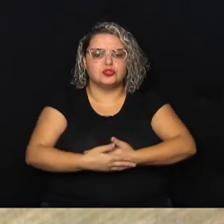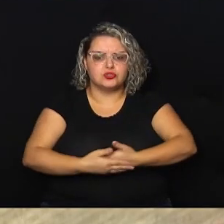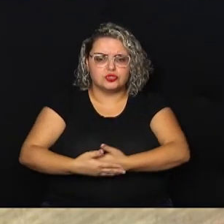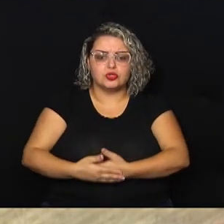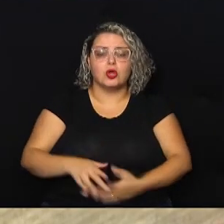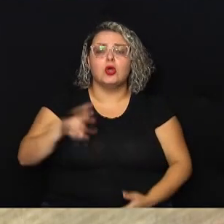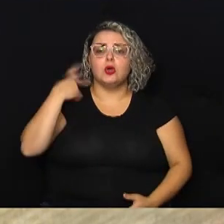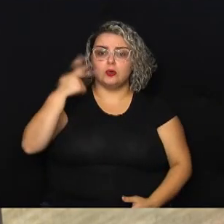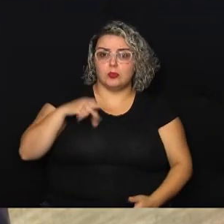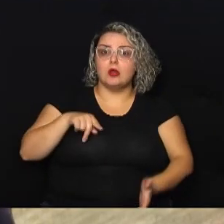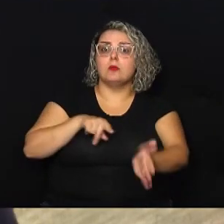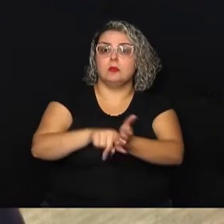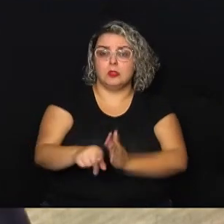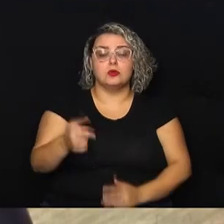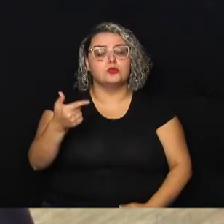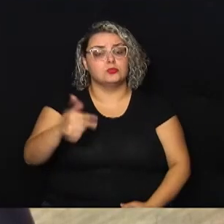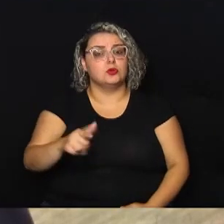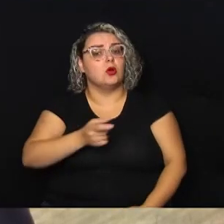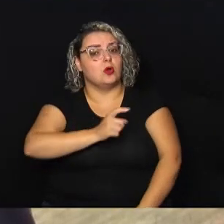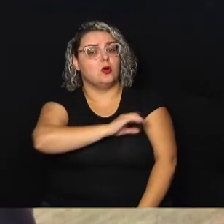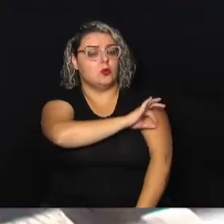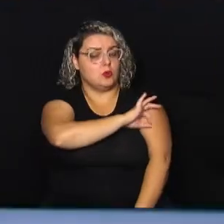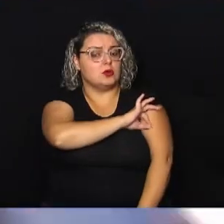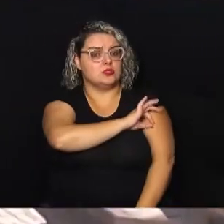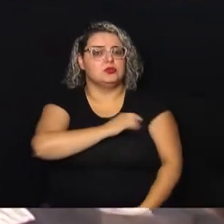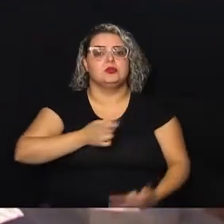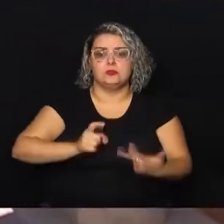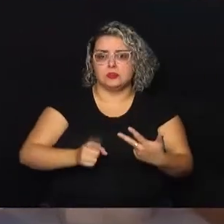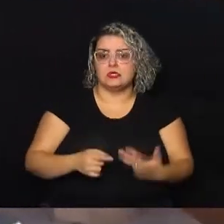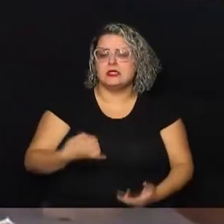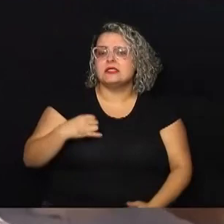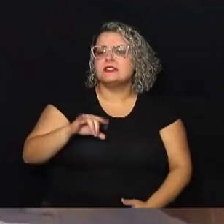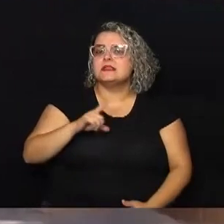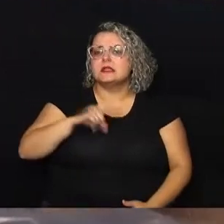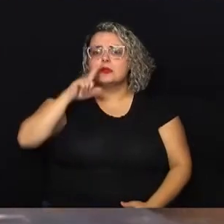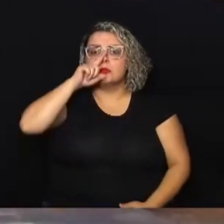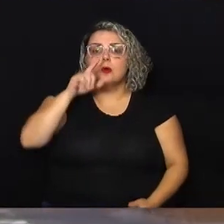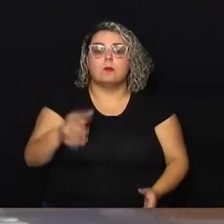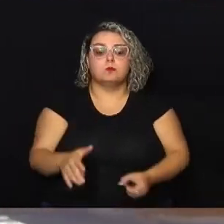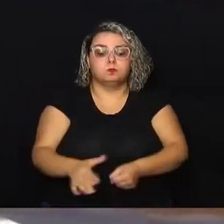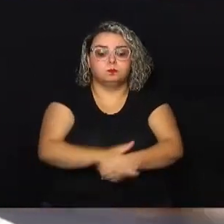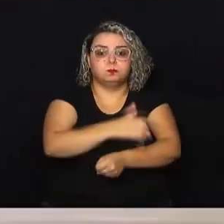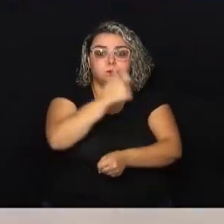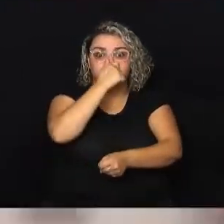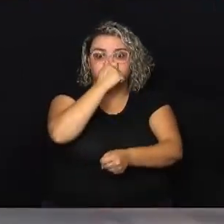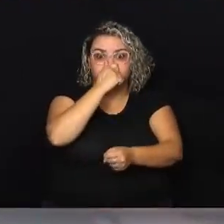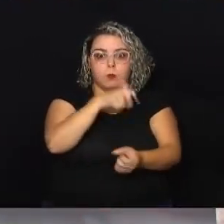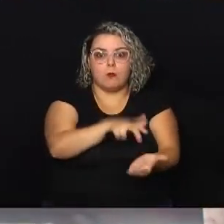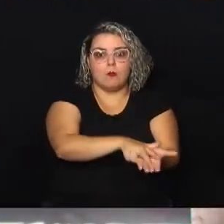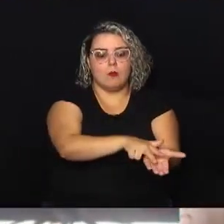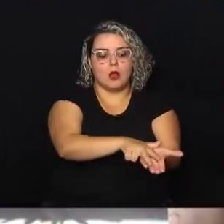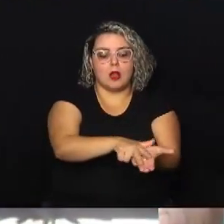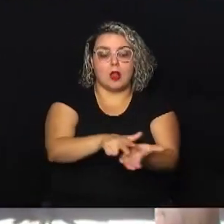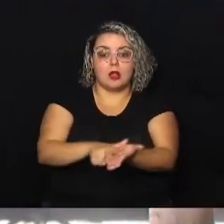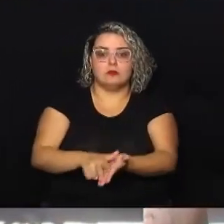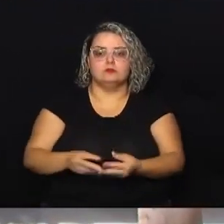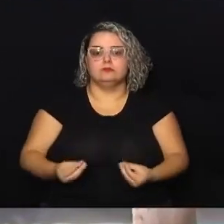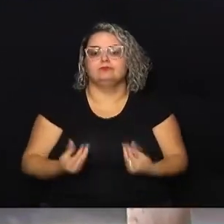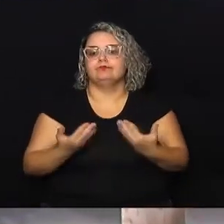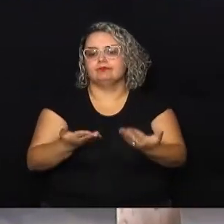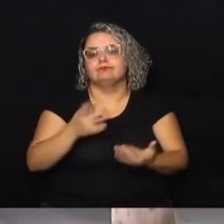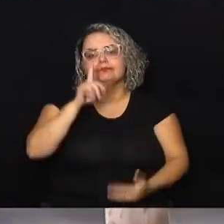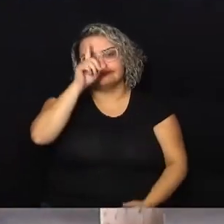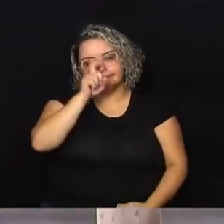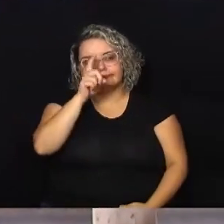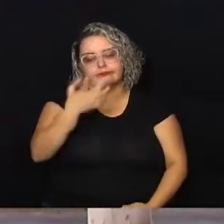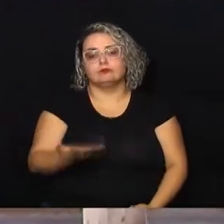parlamentar pergunta ainda ao Executivo se há risco de superlotação em razão da sobrecarga imposta a esses hospitais